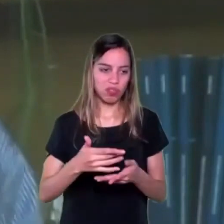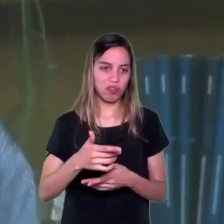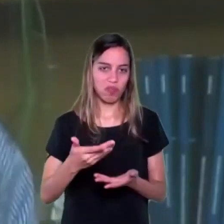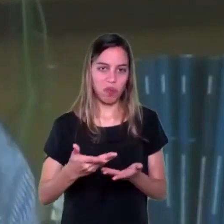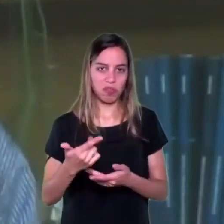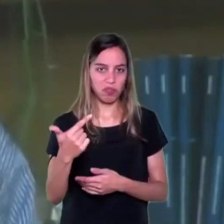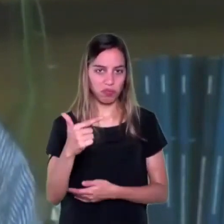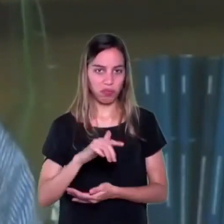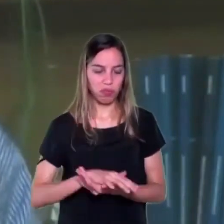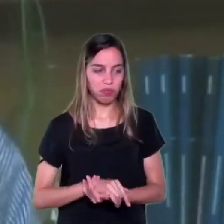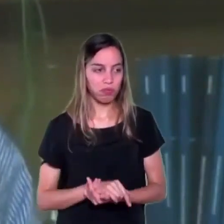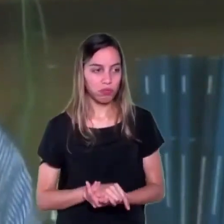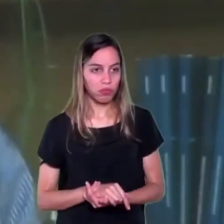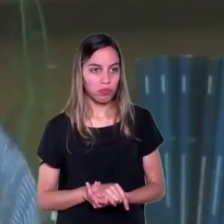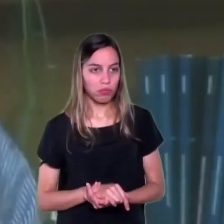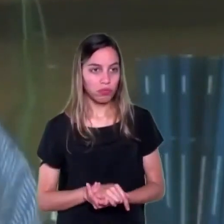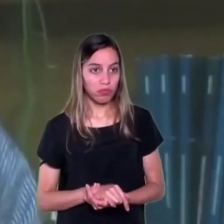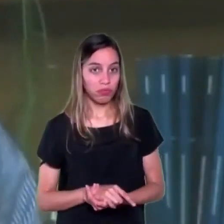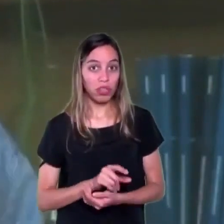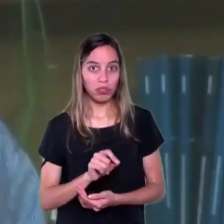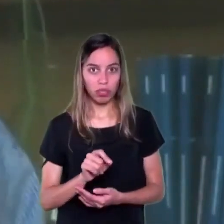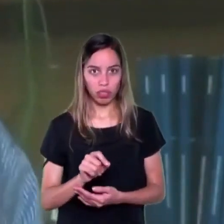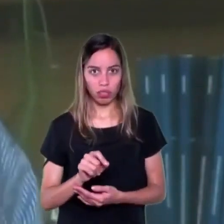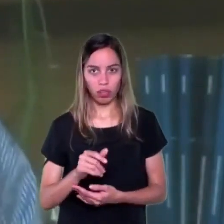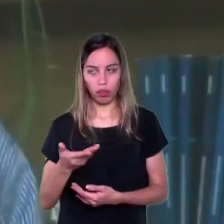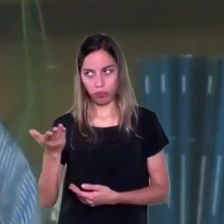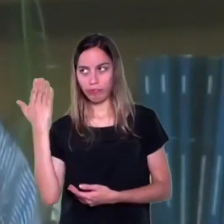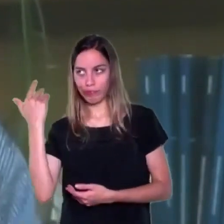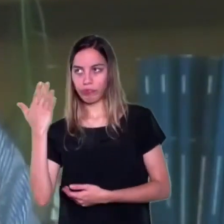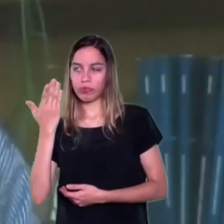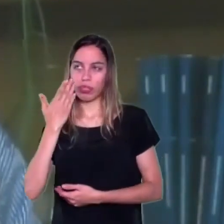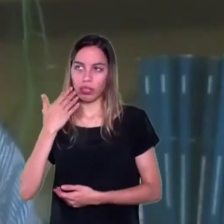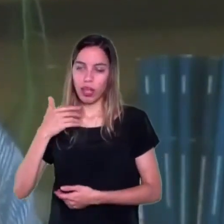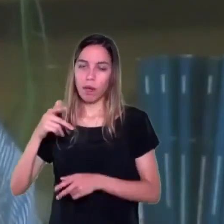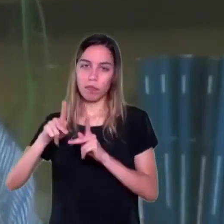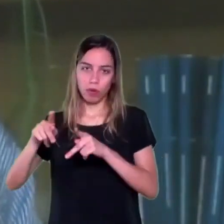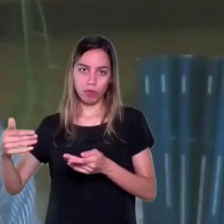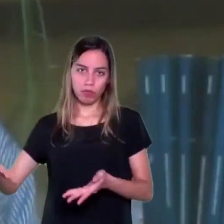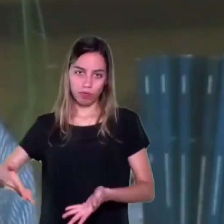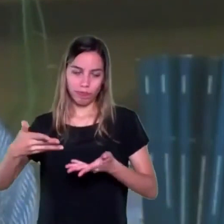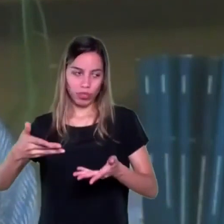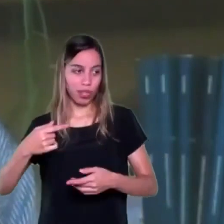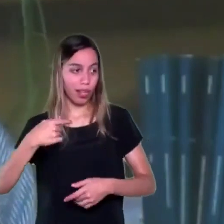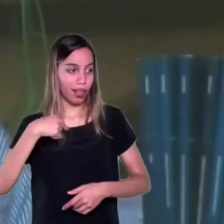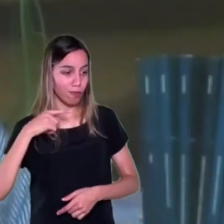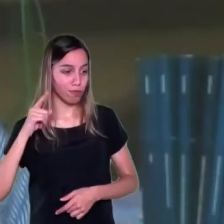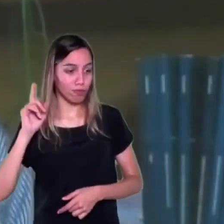eu passava todo dia na biblioteca, todo dia mesmo, tornei-me amigo das